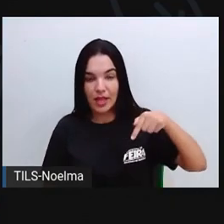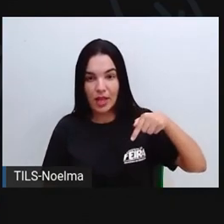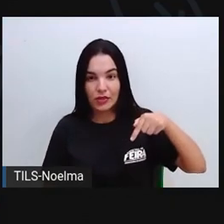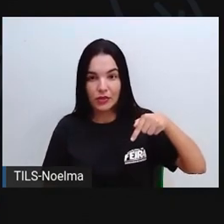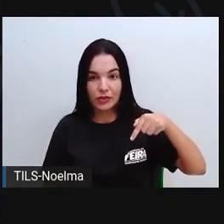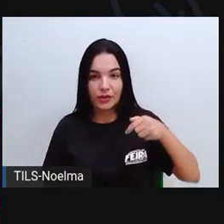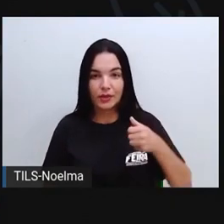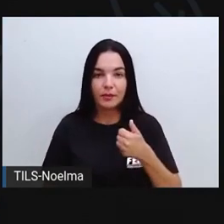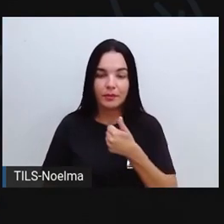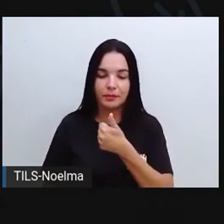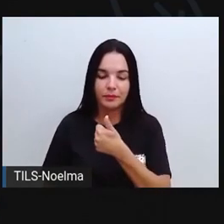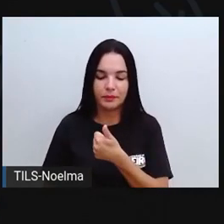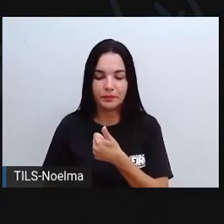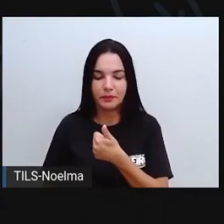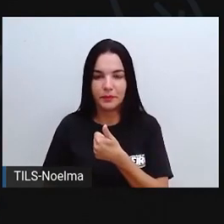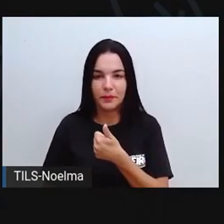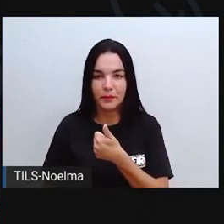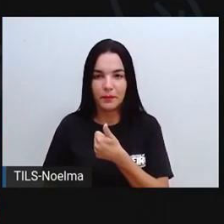17,